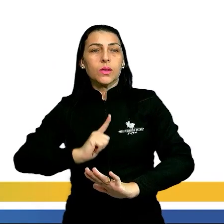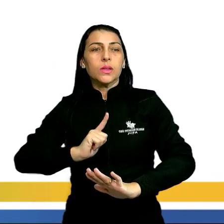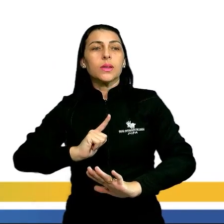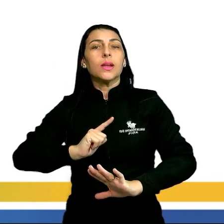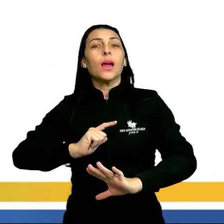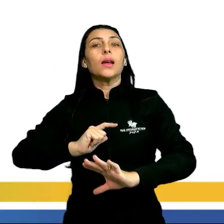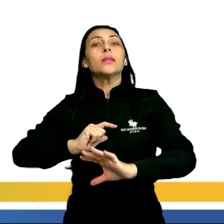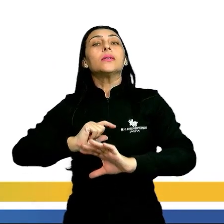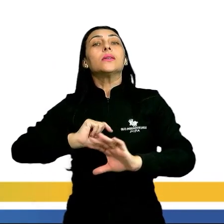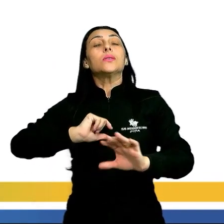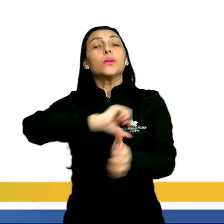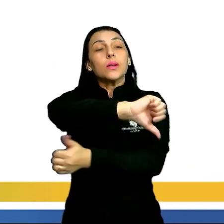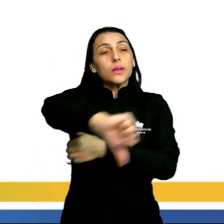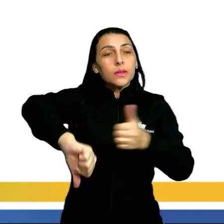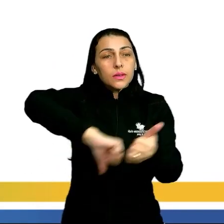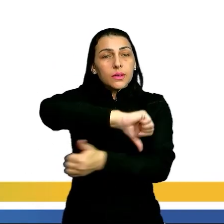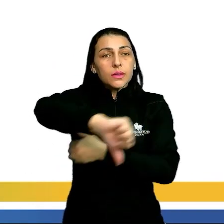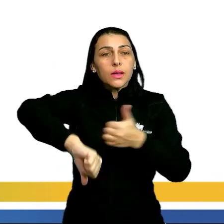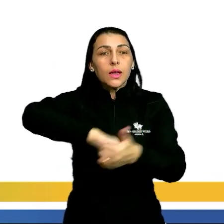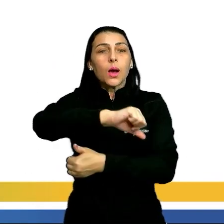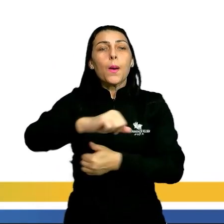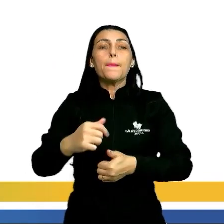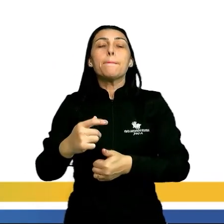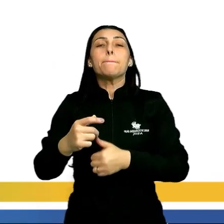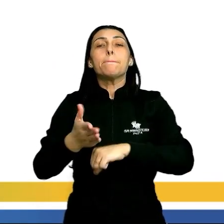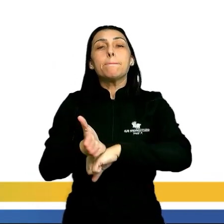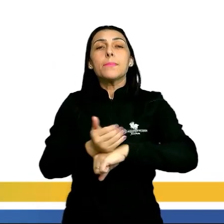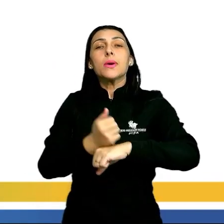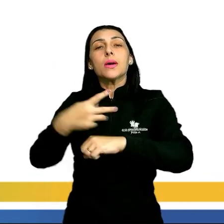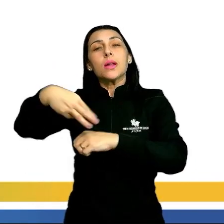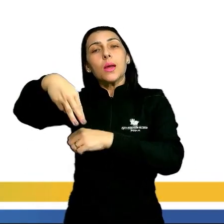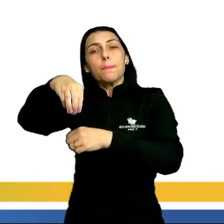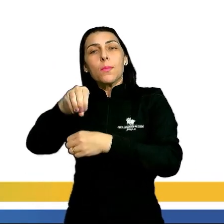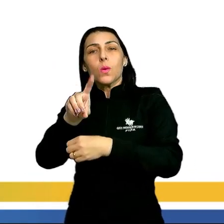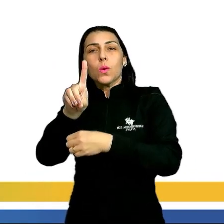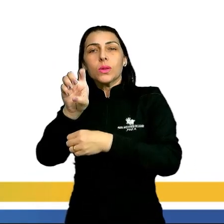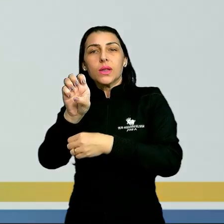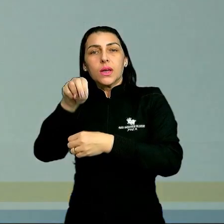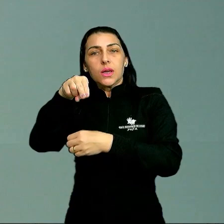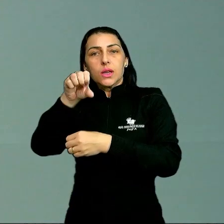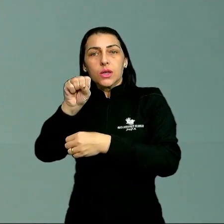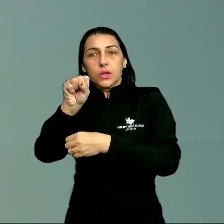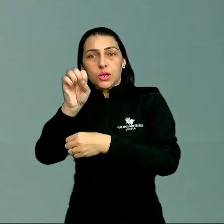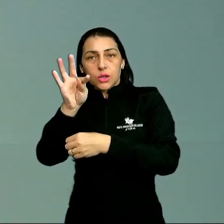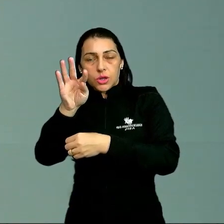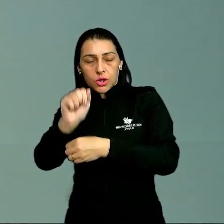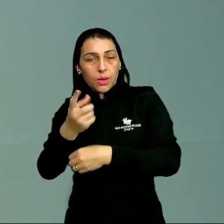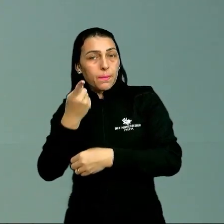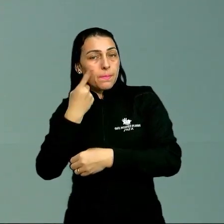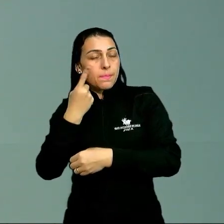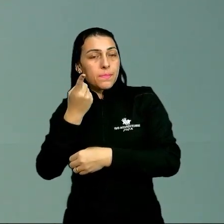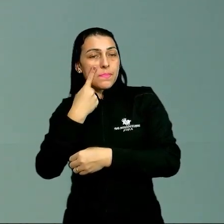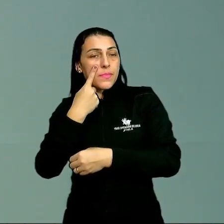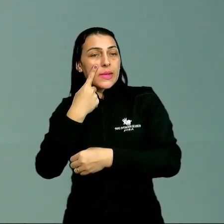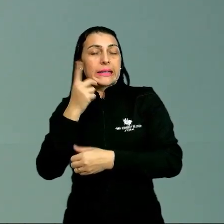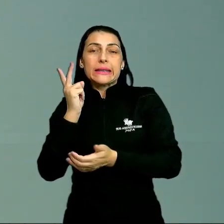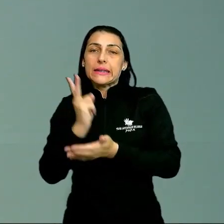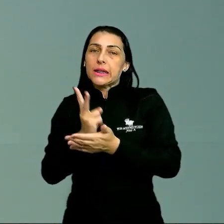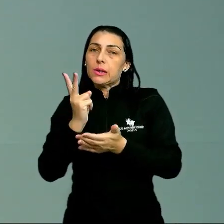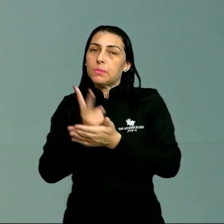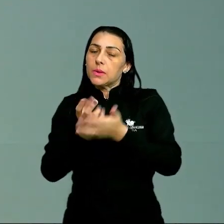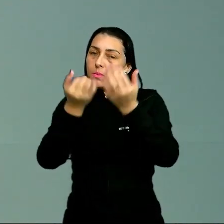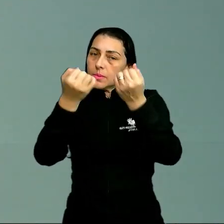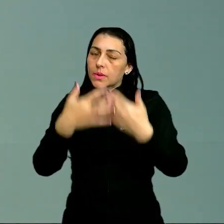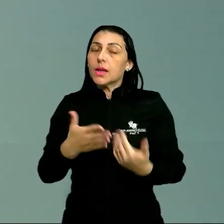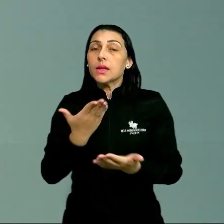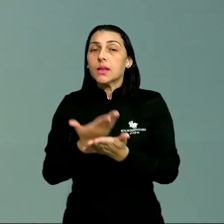literatura de transição designada como pré-modernista. Então, observa, como eu venho sempre enfatizado